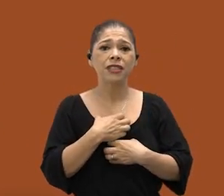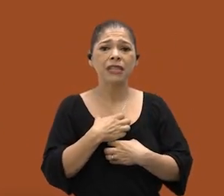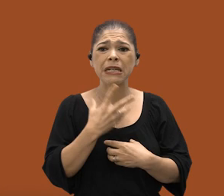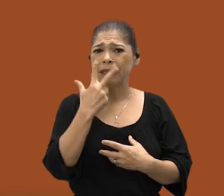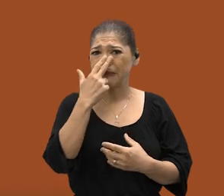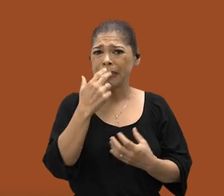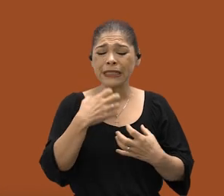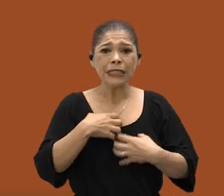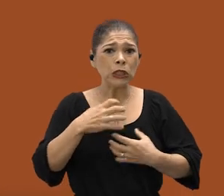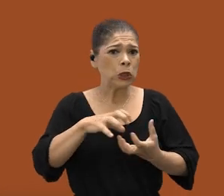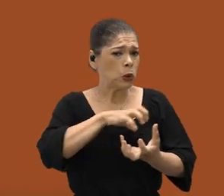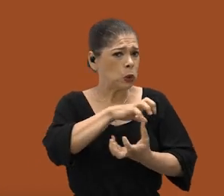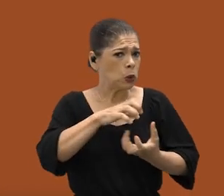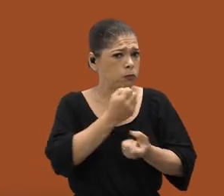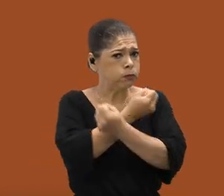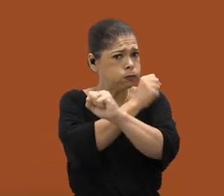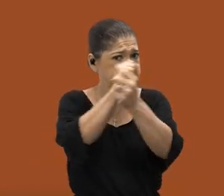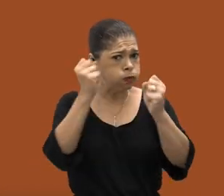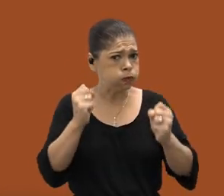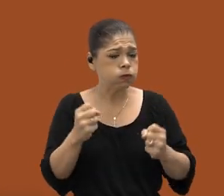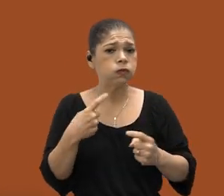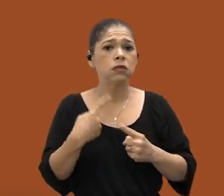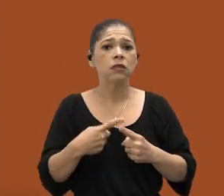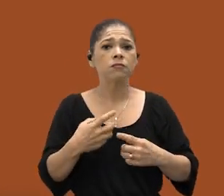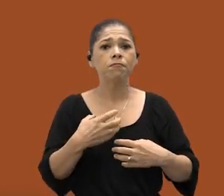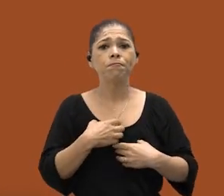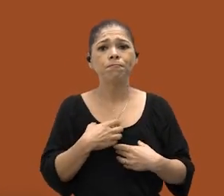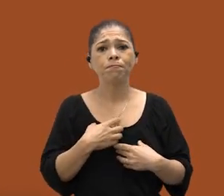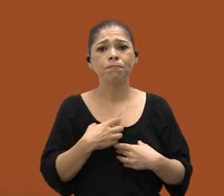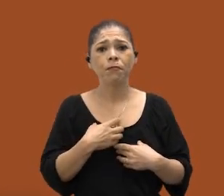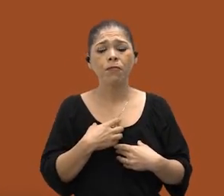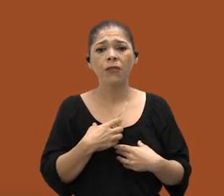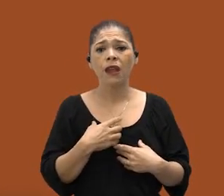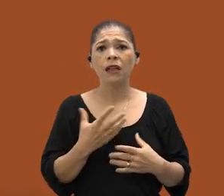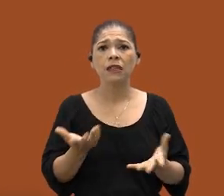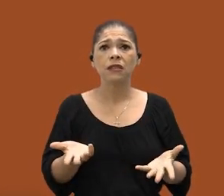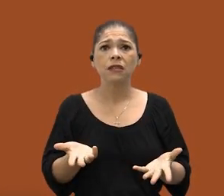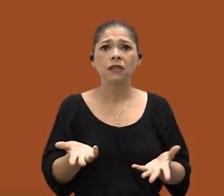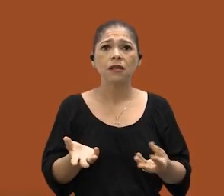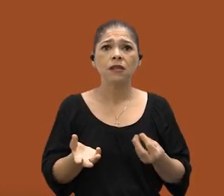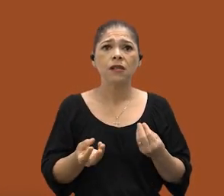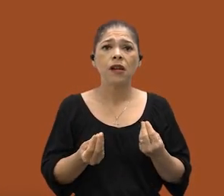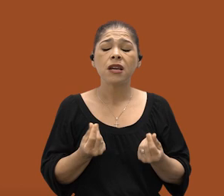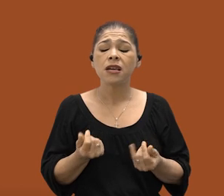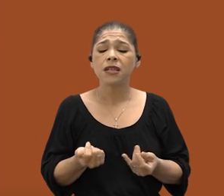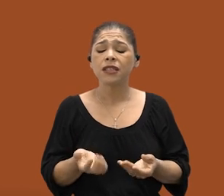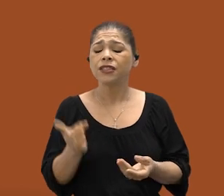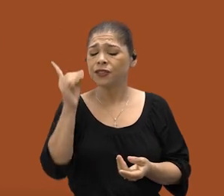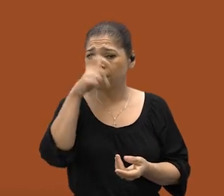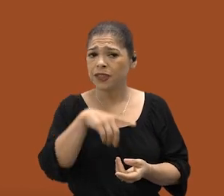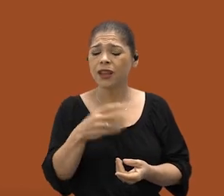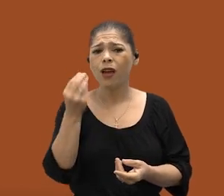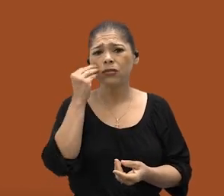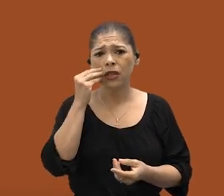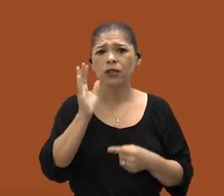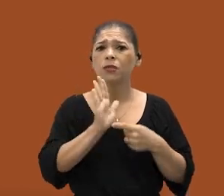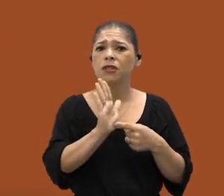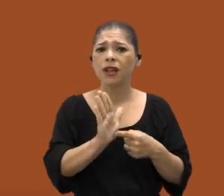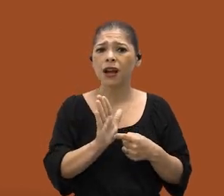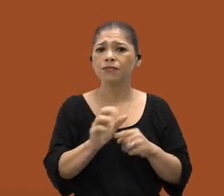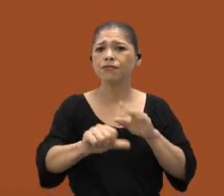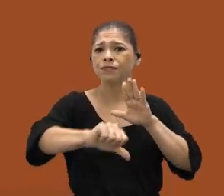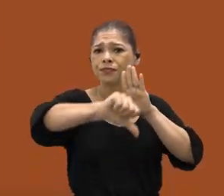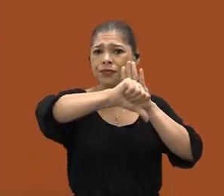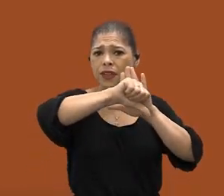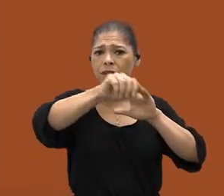de revolta quando não um recentemente de boa conta eu tento dizer olha crimes